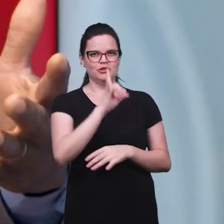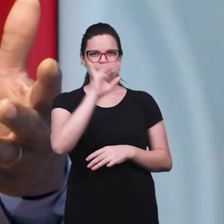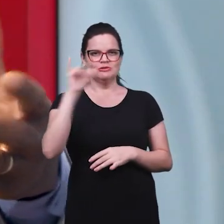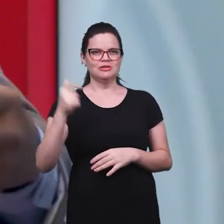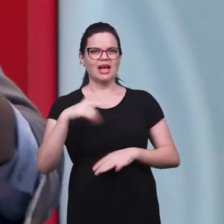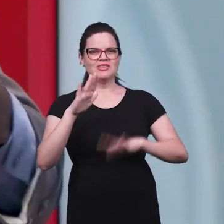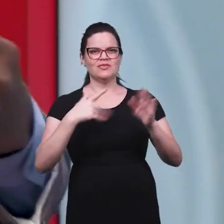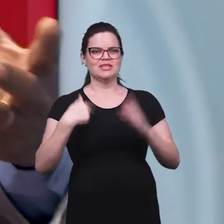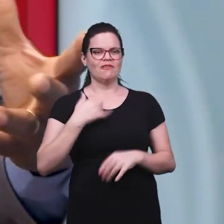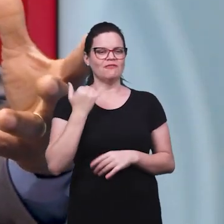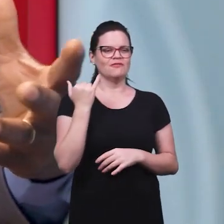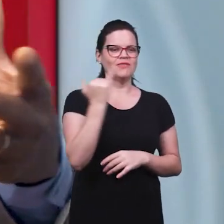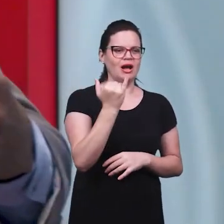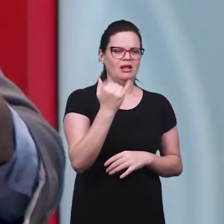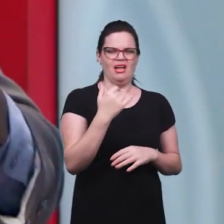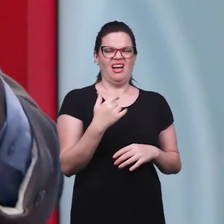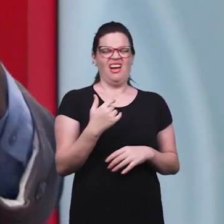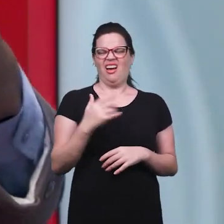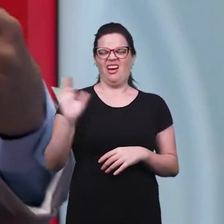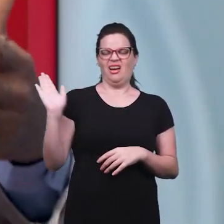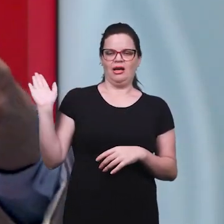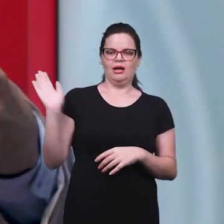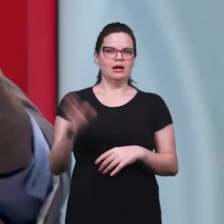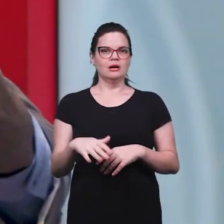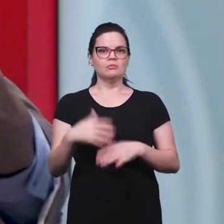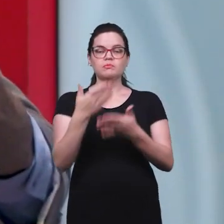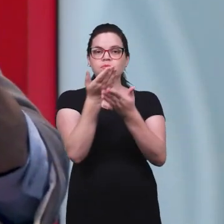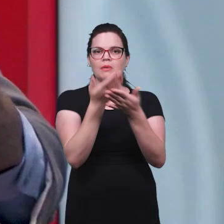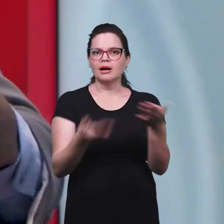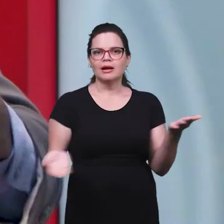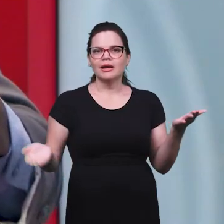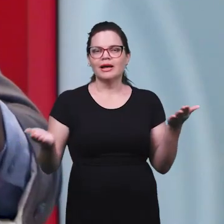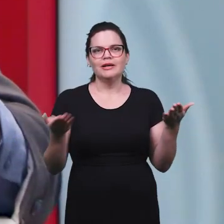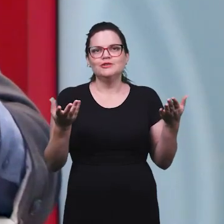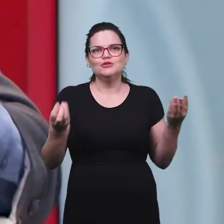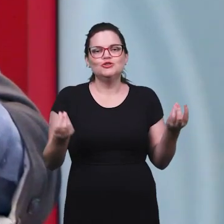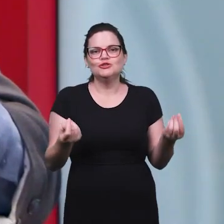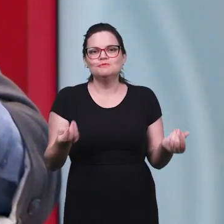poucas coisas, perdem até mesmo a